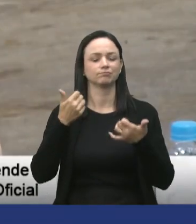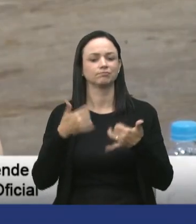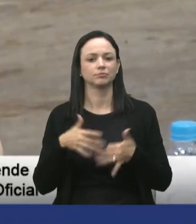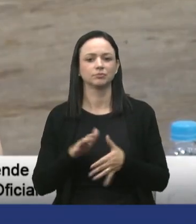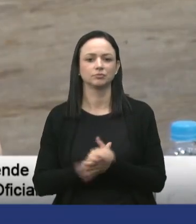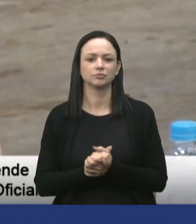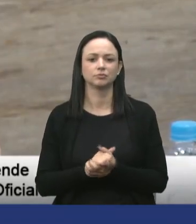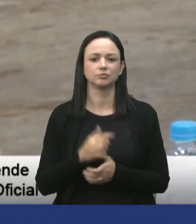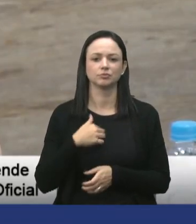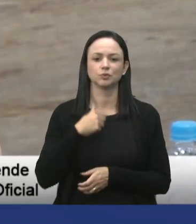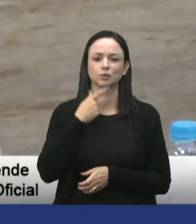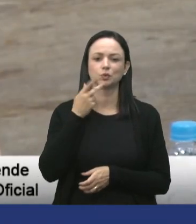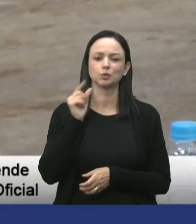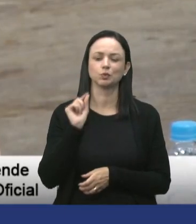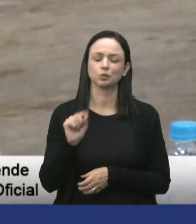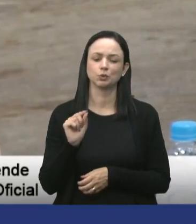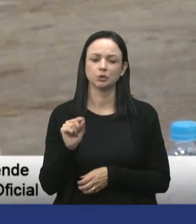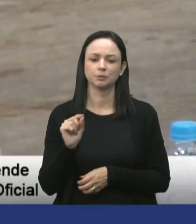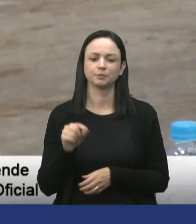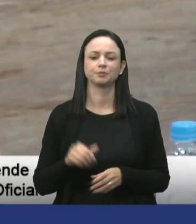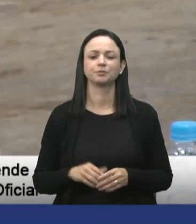mas eu digo o seguinte,